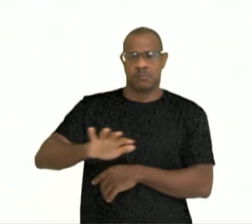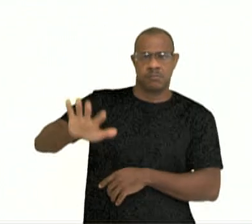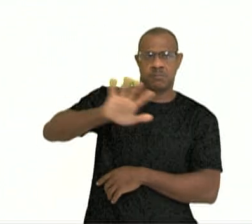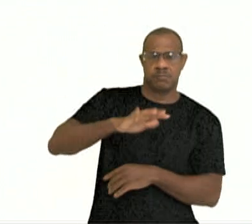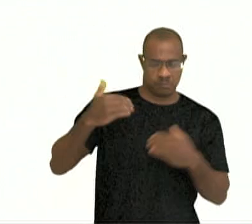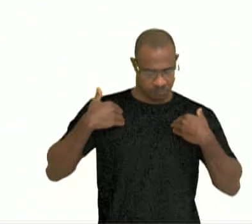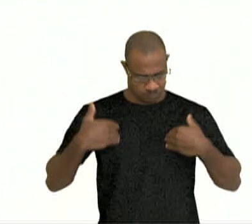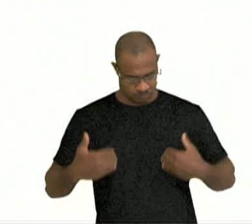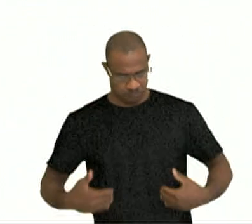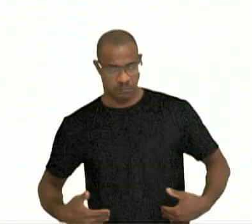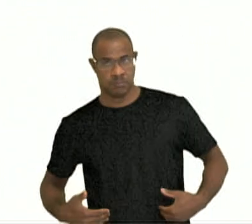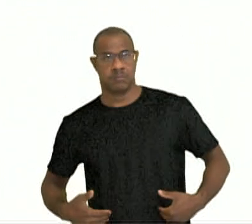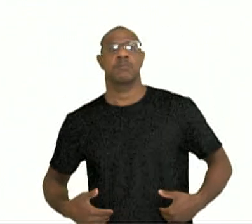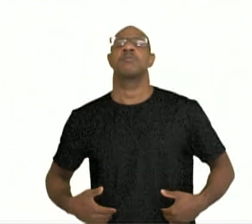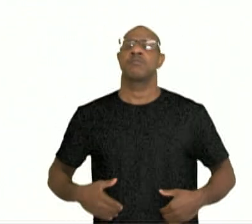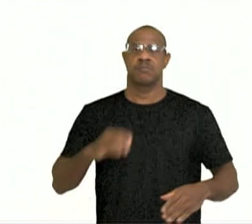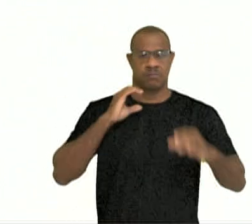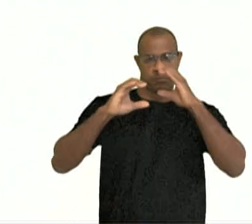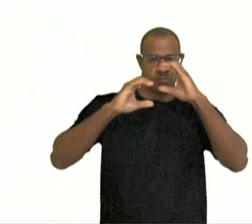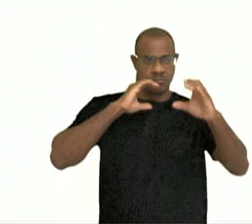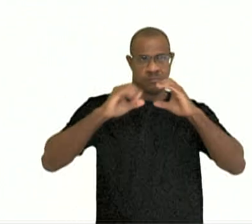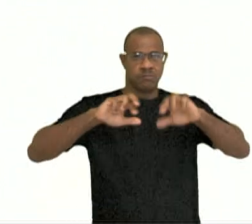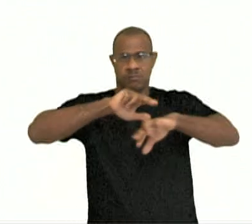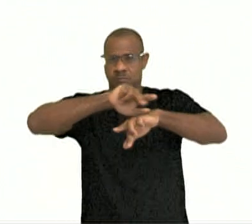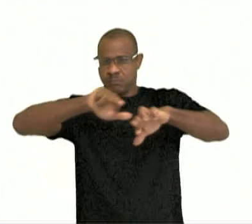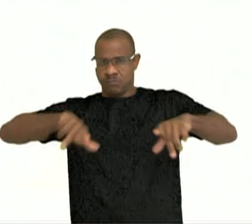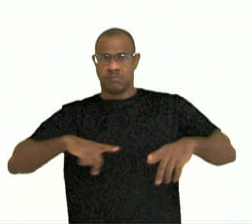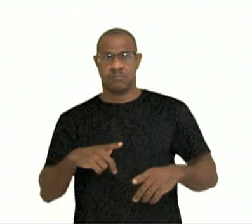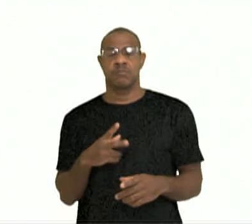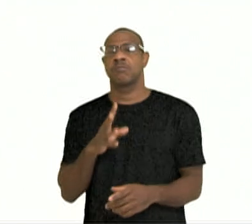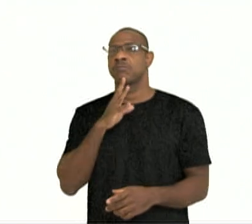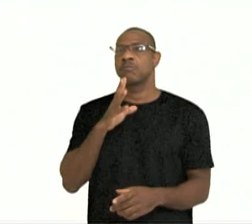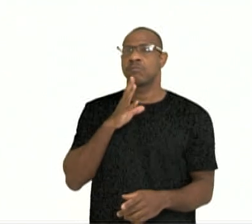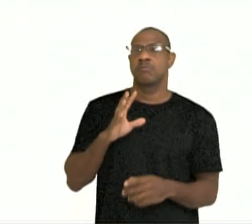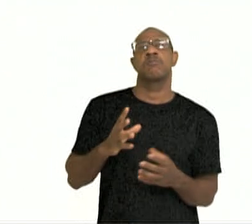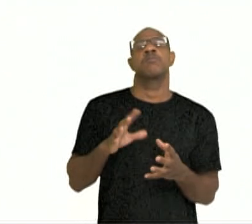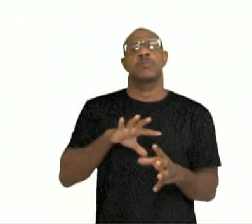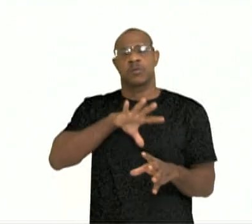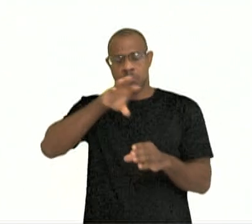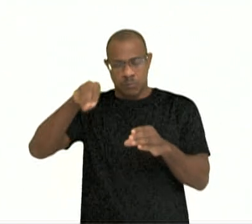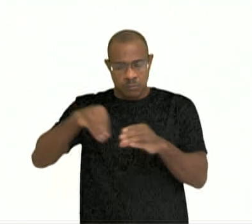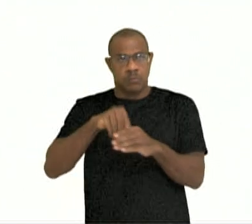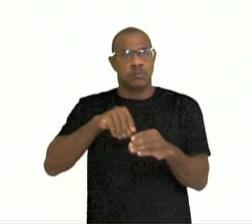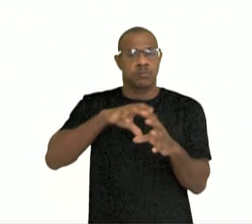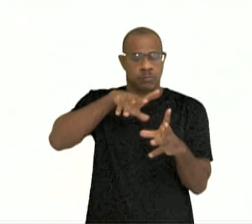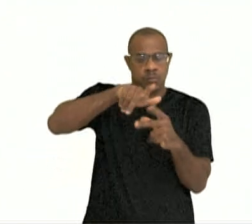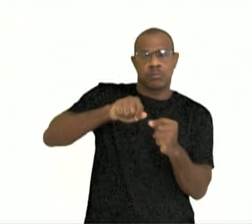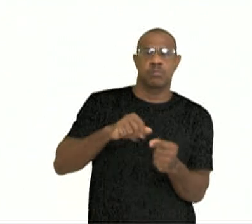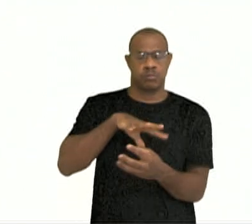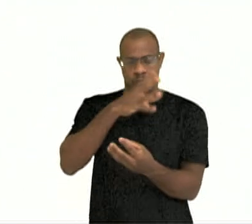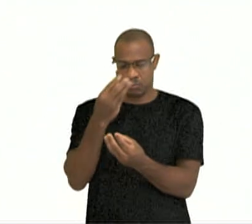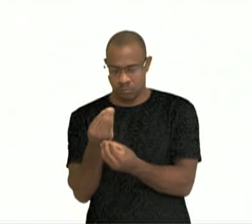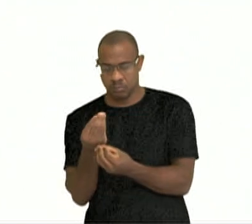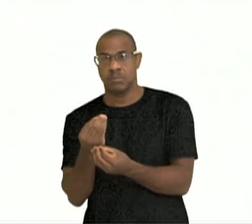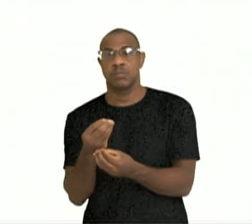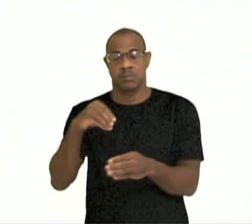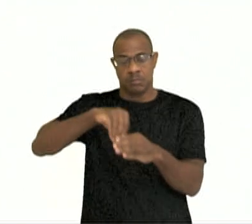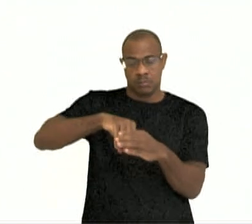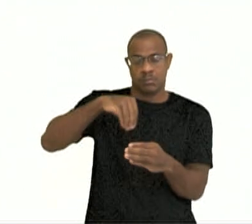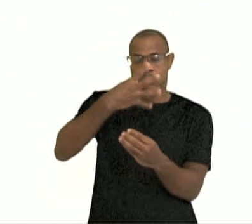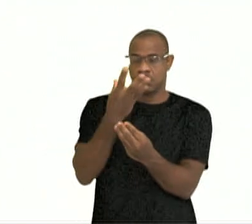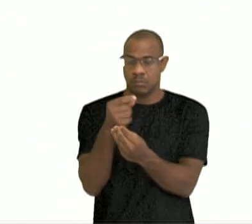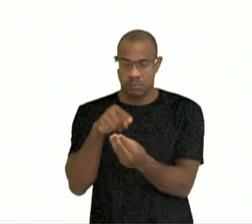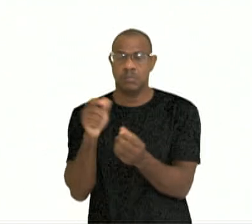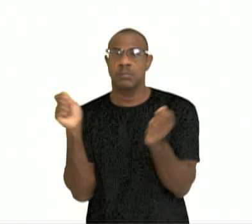corpo, telecomunicação. Vamos conhecer este universo de artes que se integram. Na arte, podemos utilizar